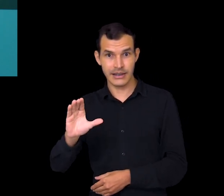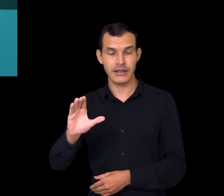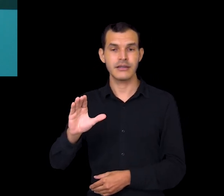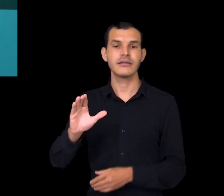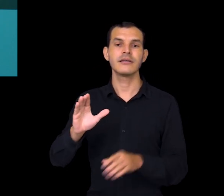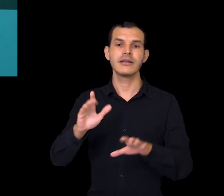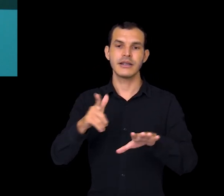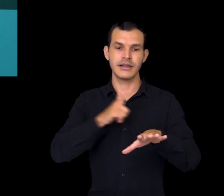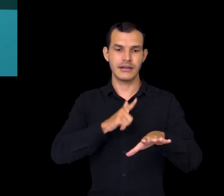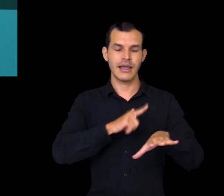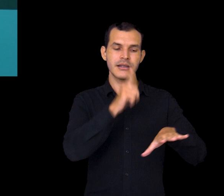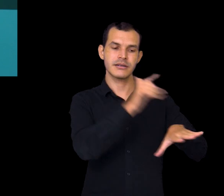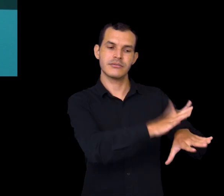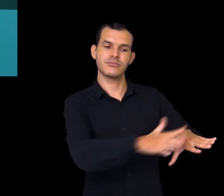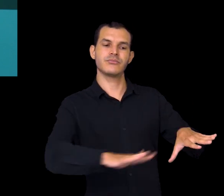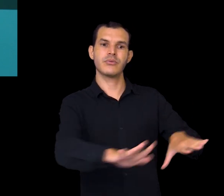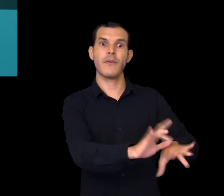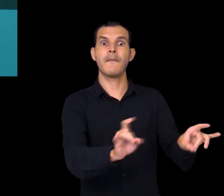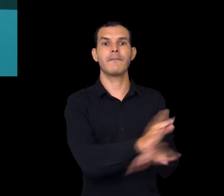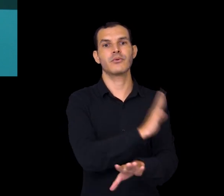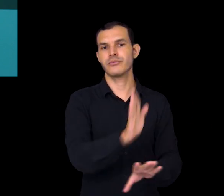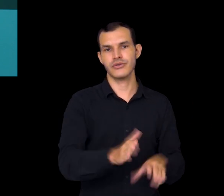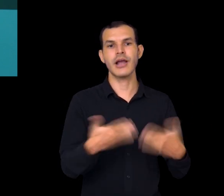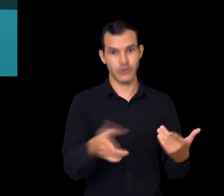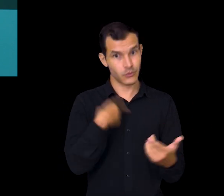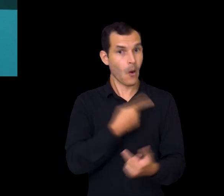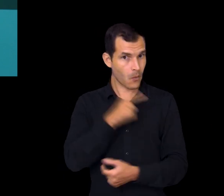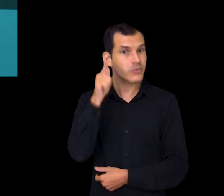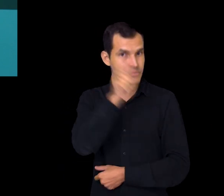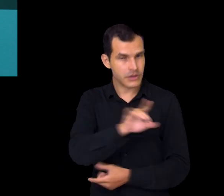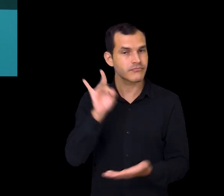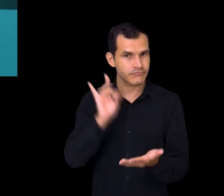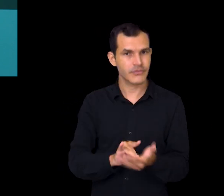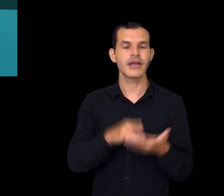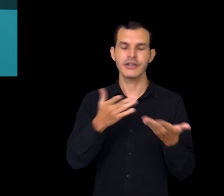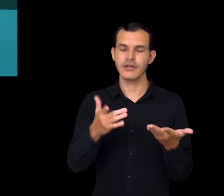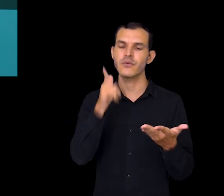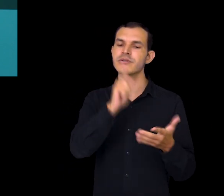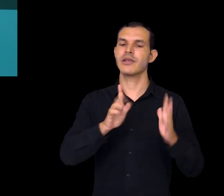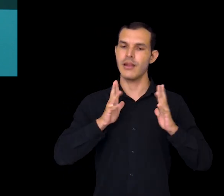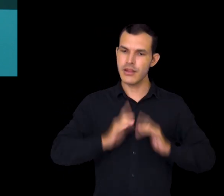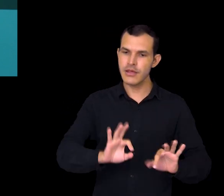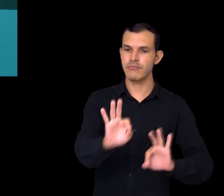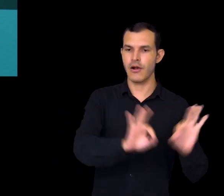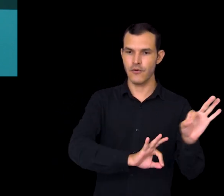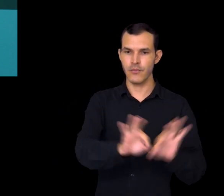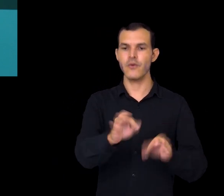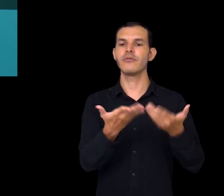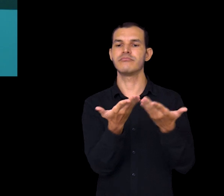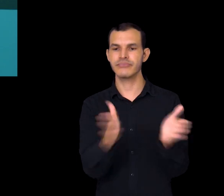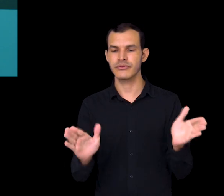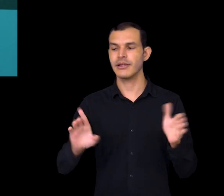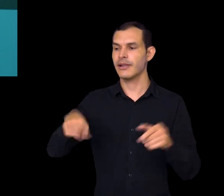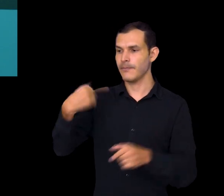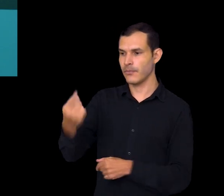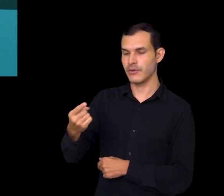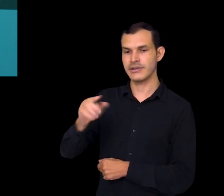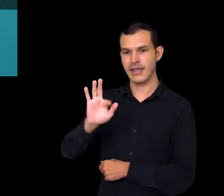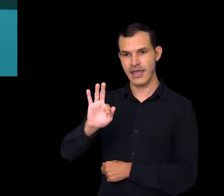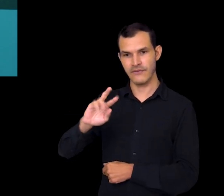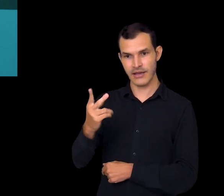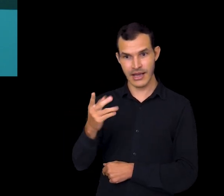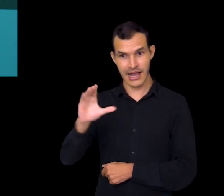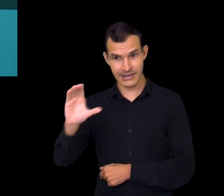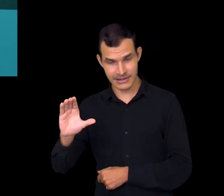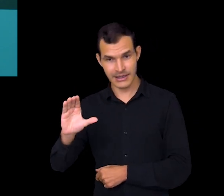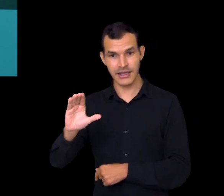conseguimos terminar, limpou tudo, ele foi, inaugurou, e o Fernando Henrique foi reeleito e já entrou com esse laguinho e nunca